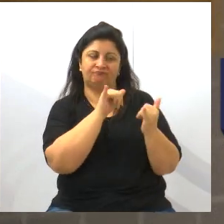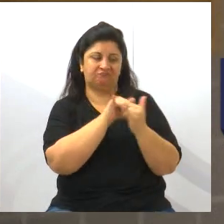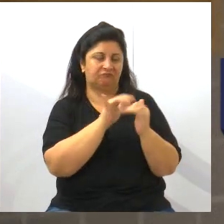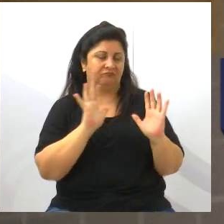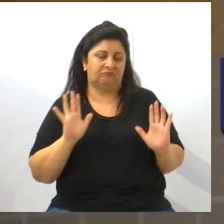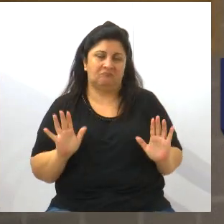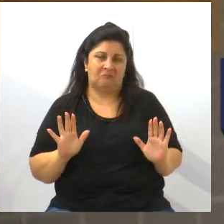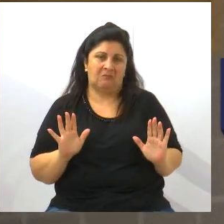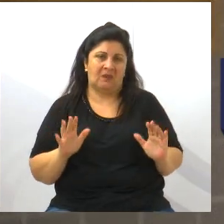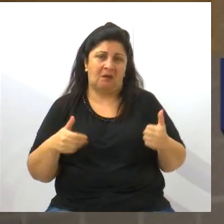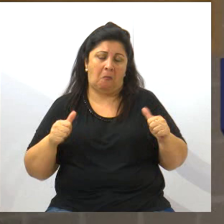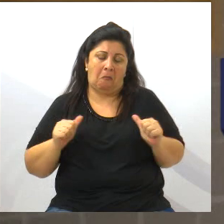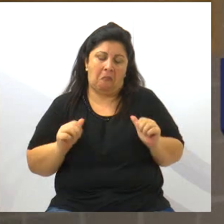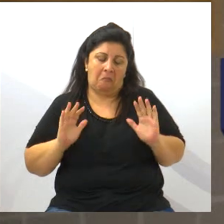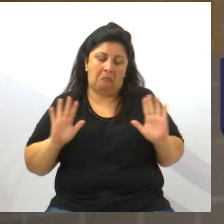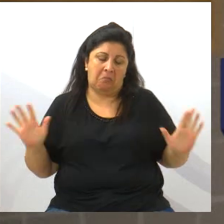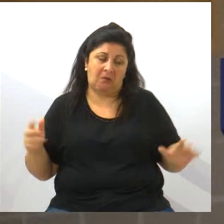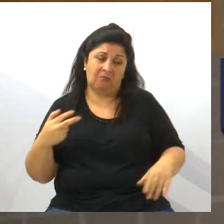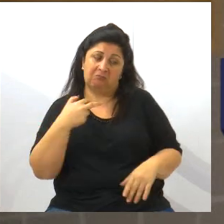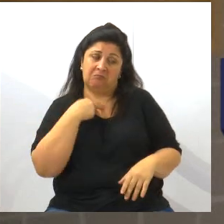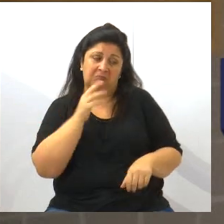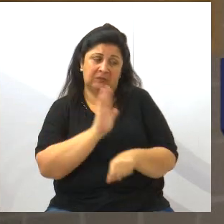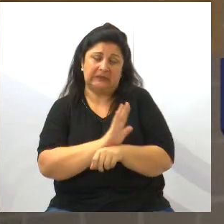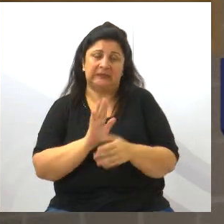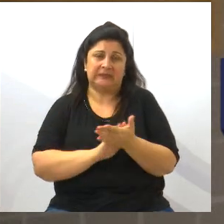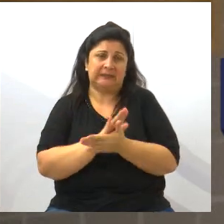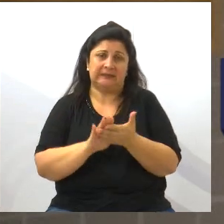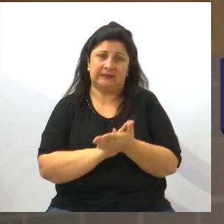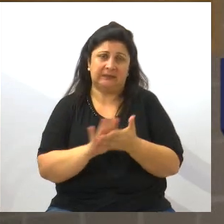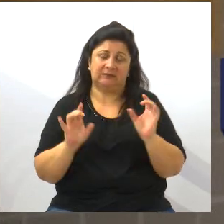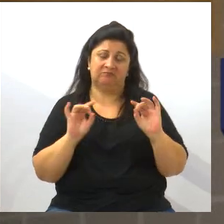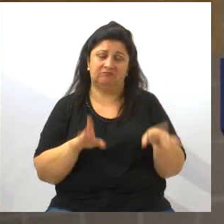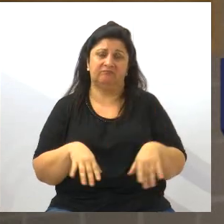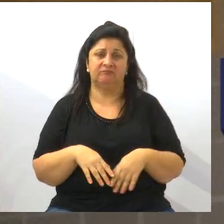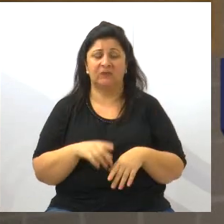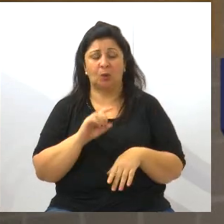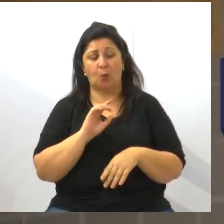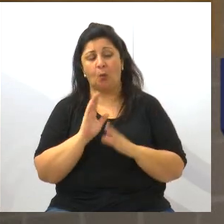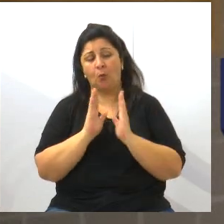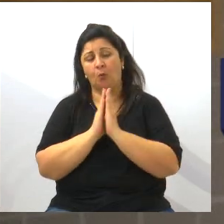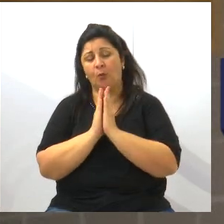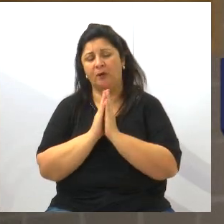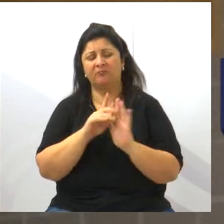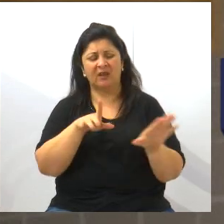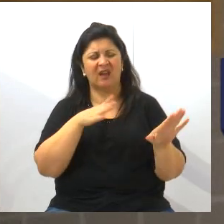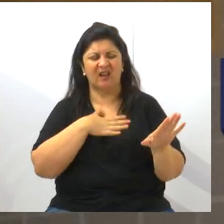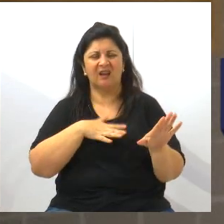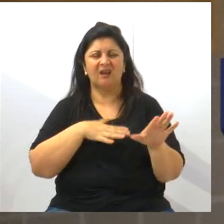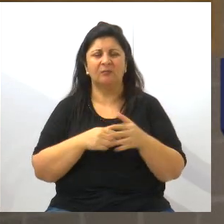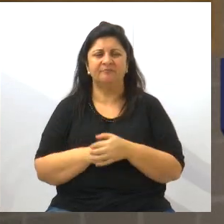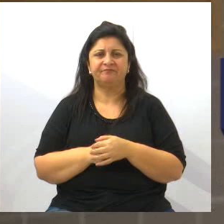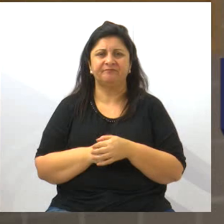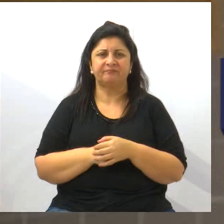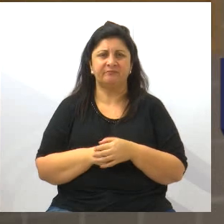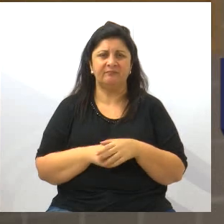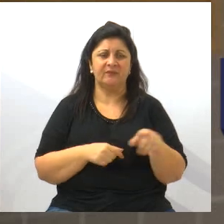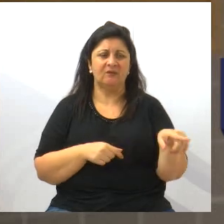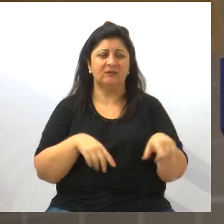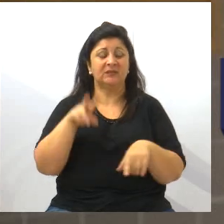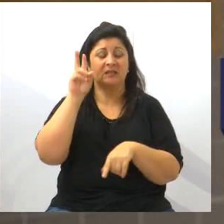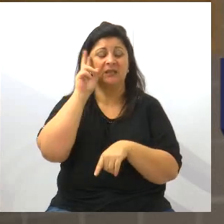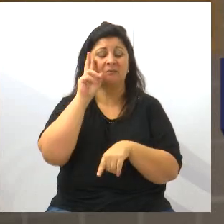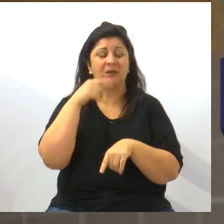porco, mas não há nada que eu possa fazer, a não ser orar. Fique tranquilo, que o senhor será lembrado nas